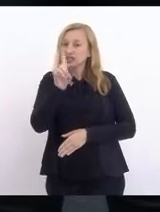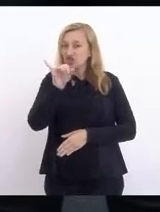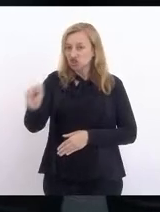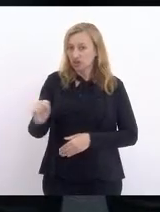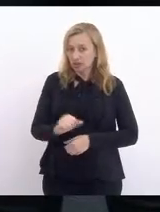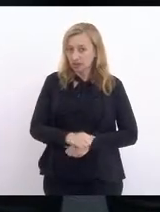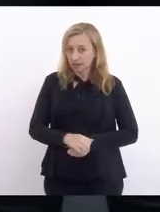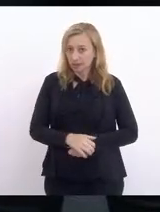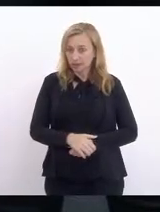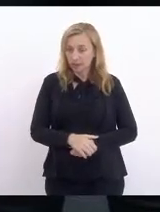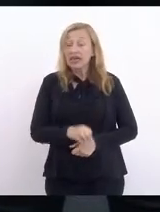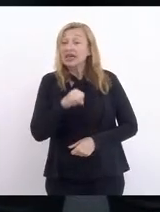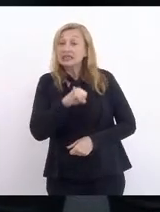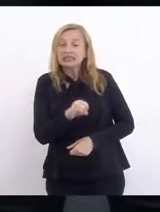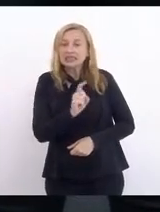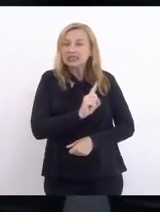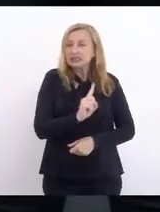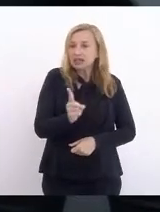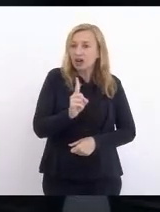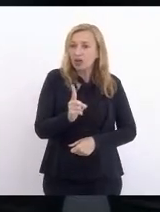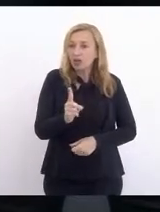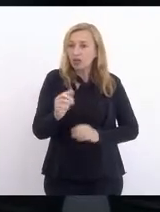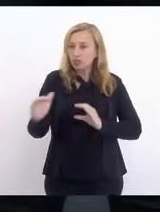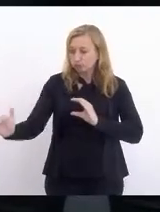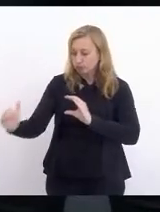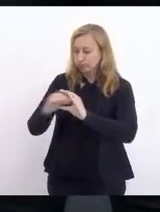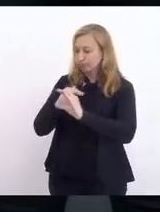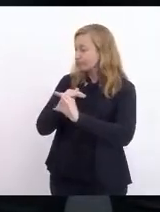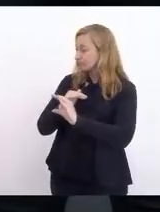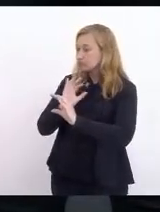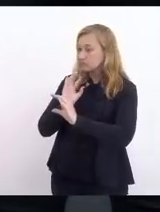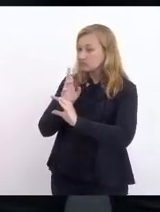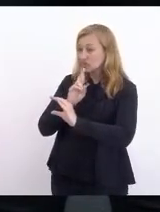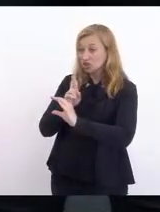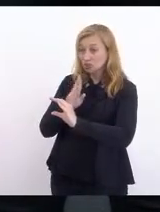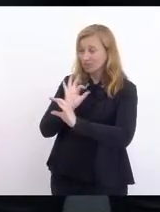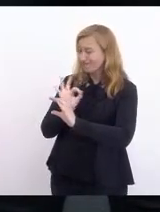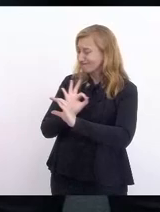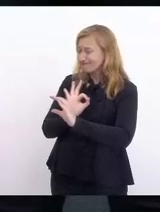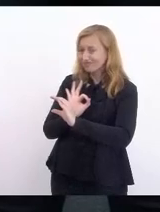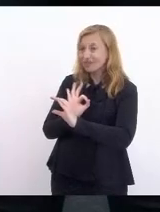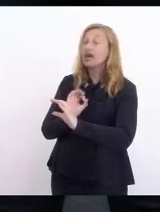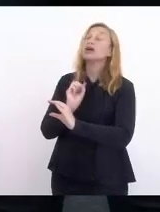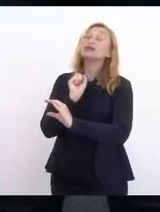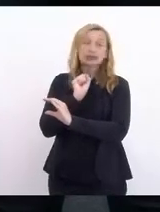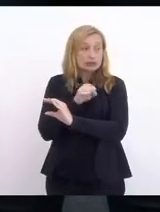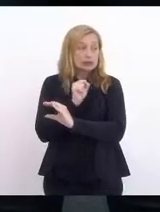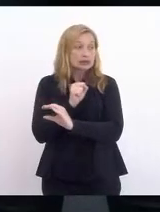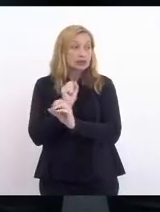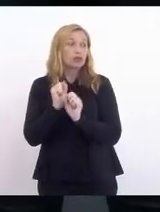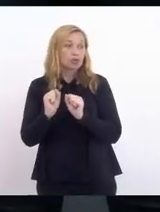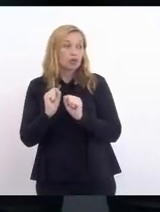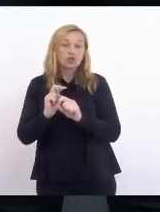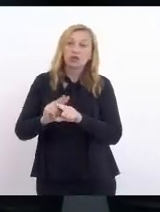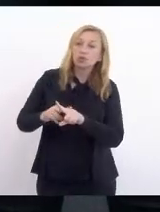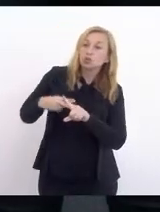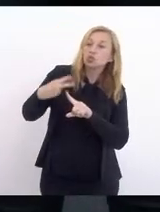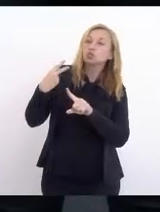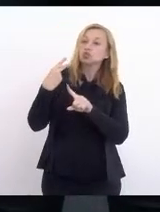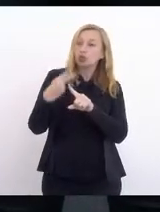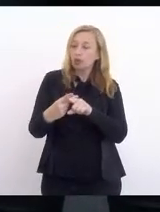dias senão não vierem respostas convincente aí podemos desdobrar